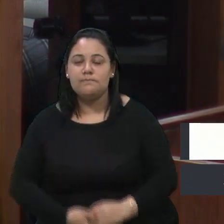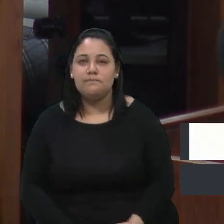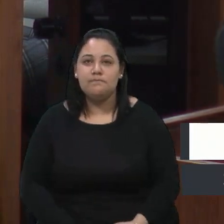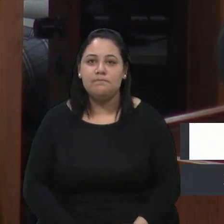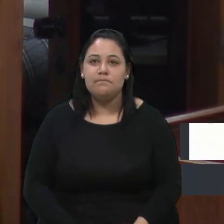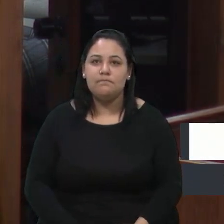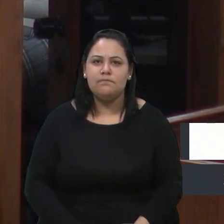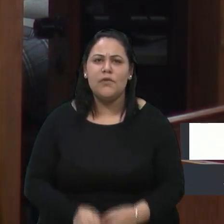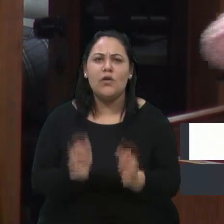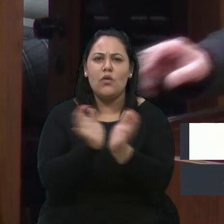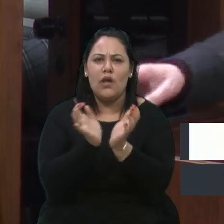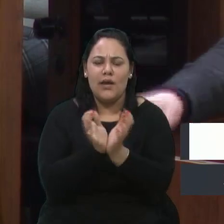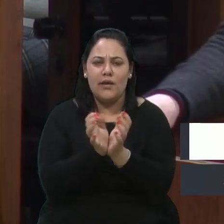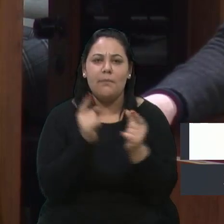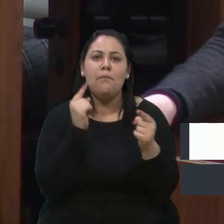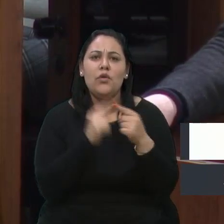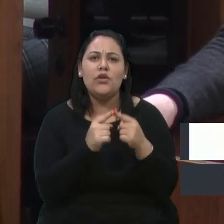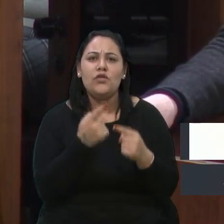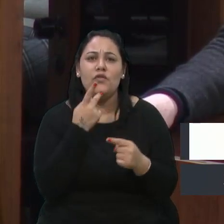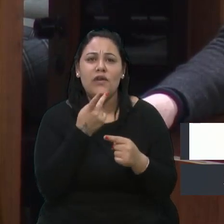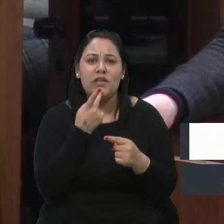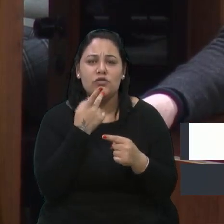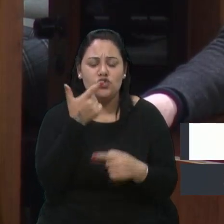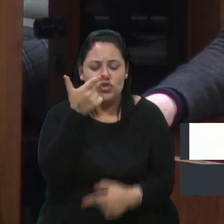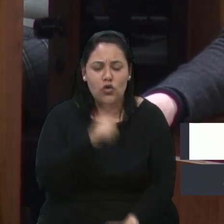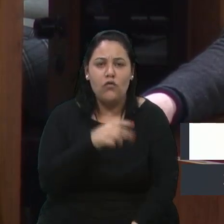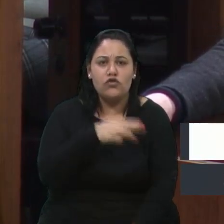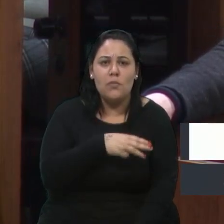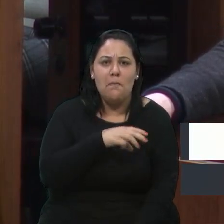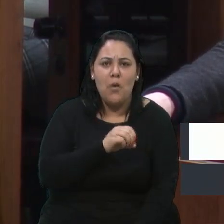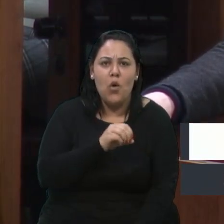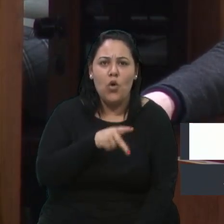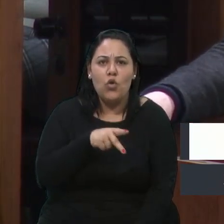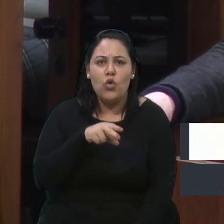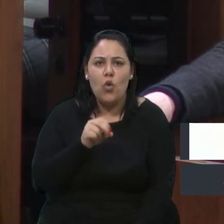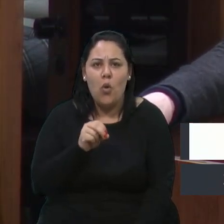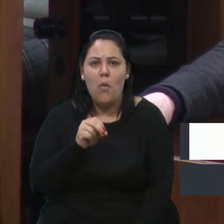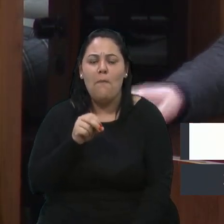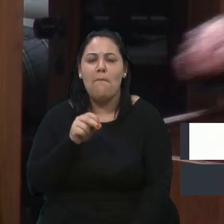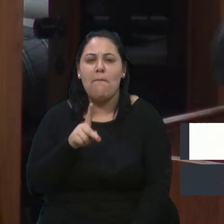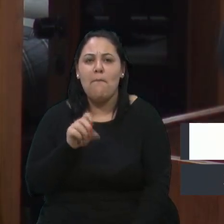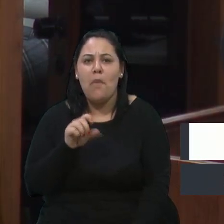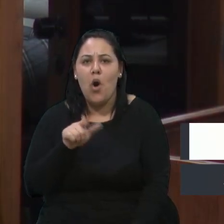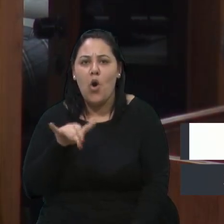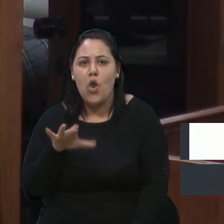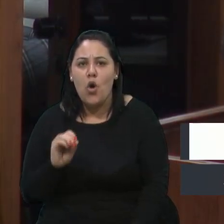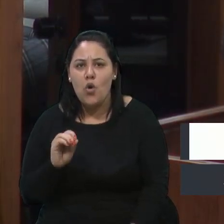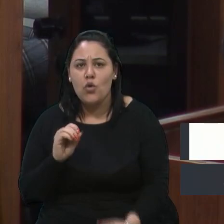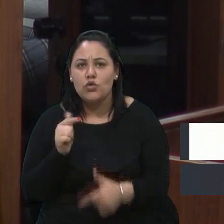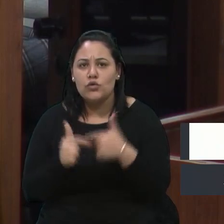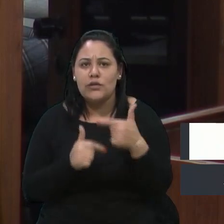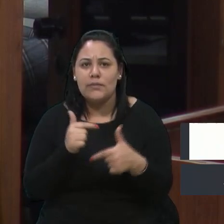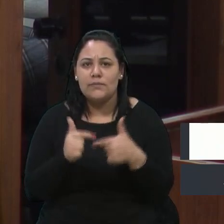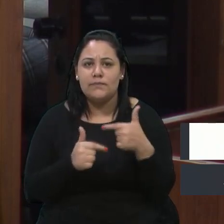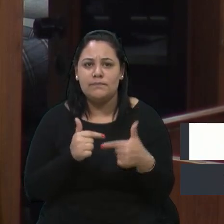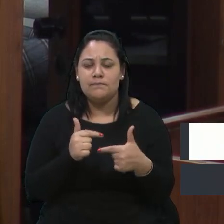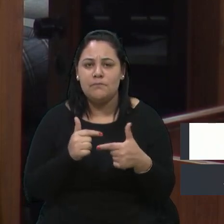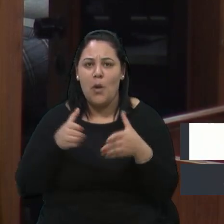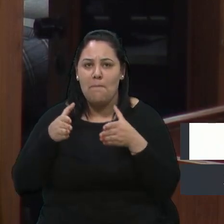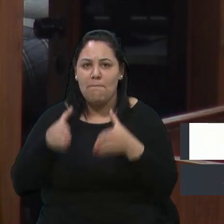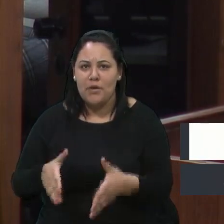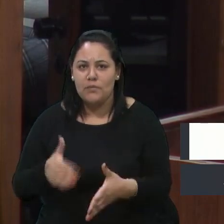Colegas, por que trago esse tema de novo à Câmara? Vamos falar do monopólio do serviço funerário em Caxias do